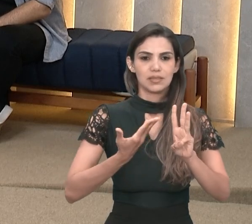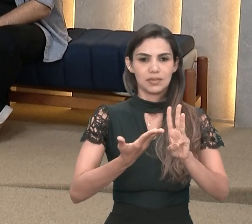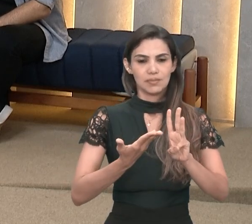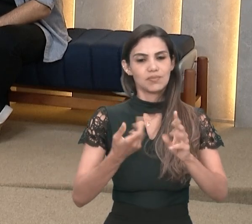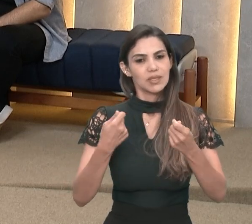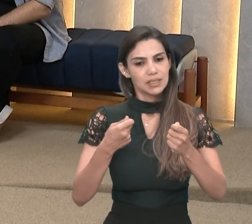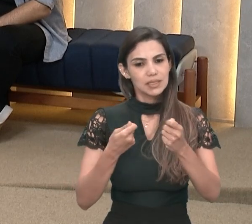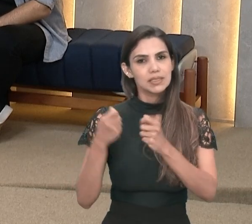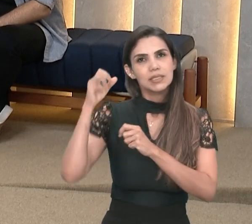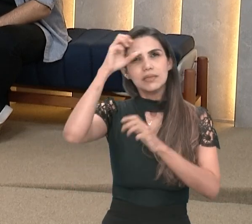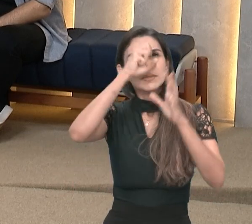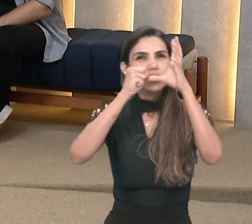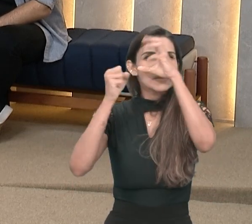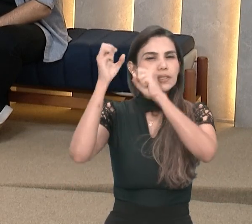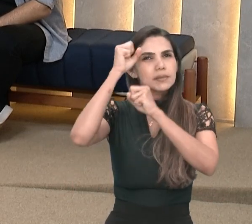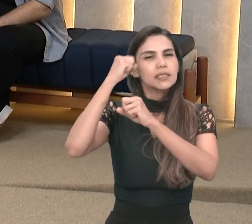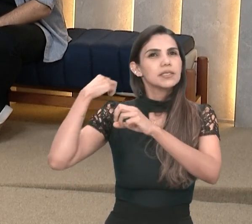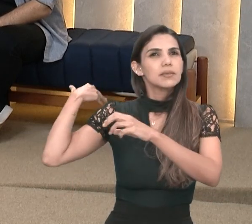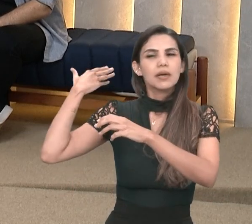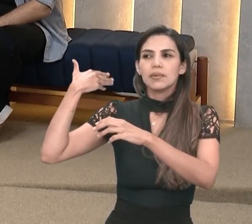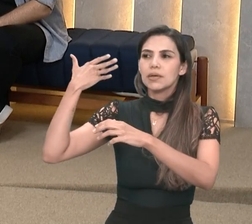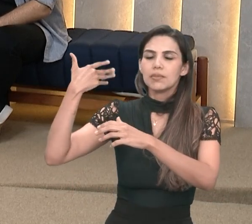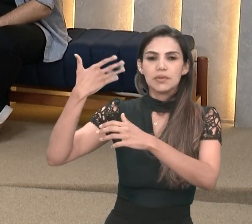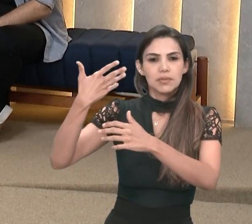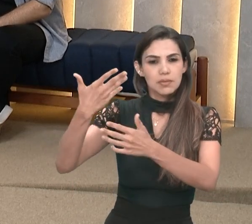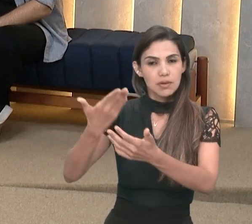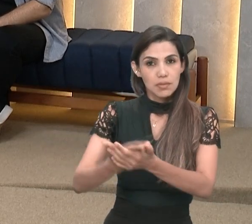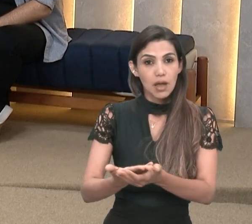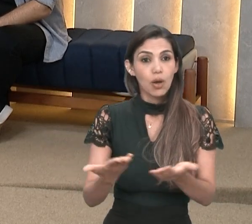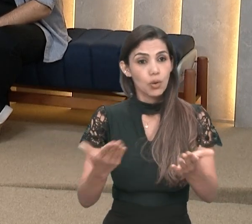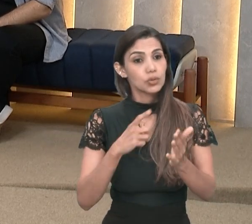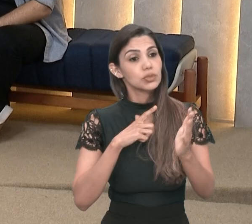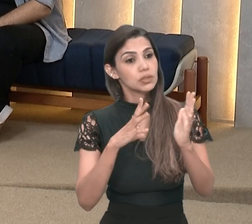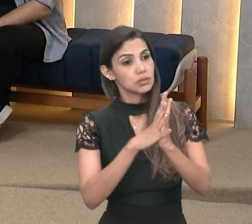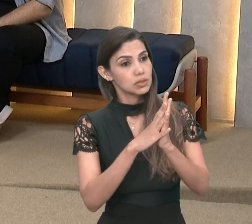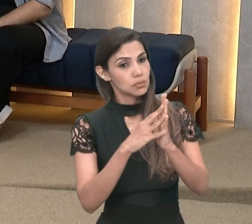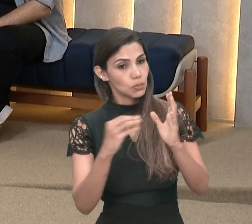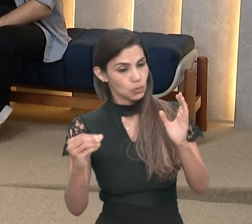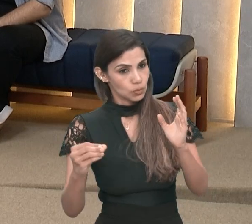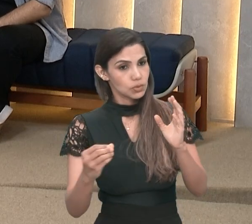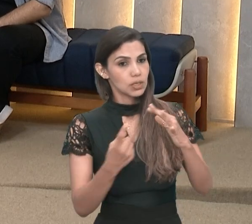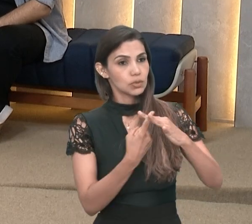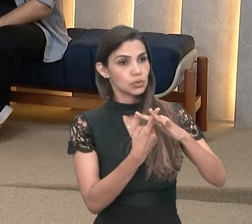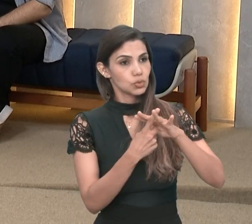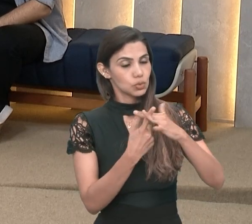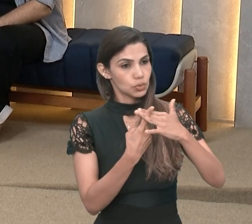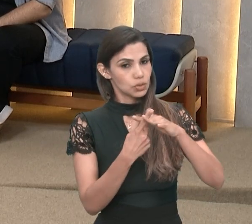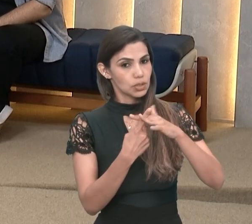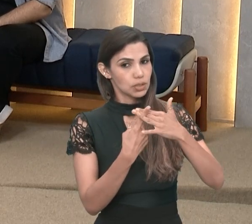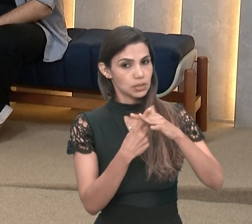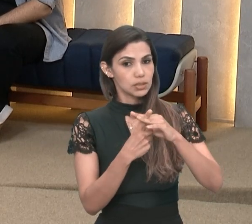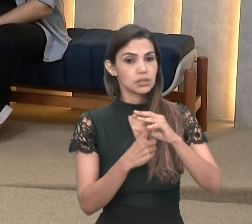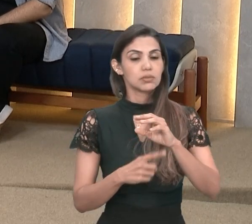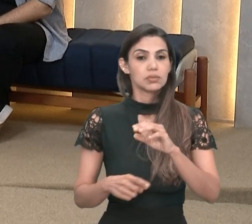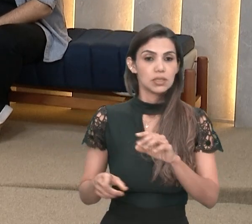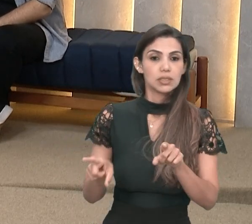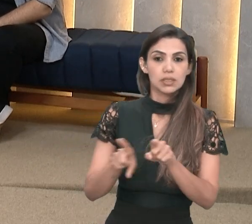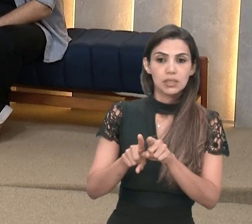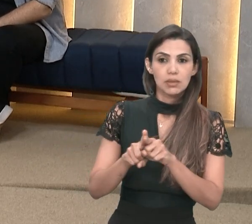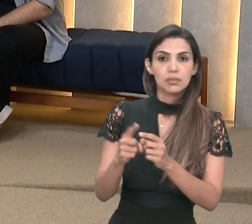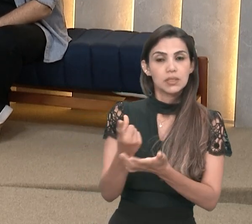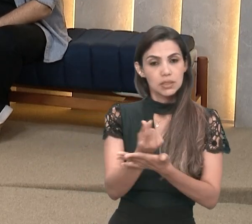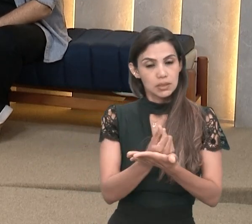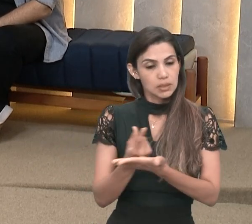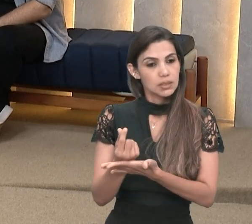vamos dizer, modelos capitalistas e também socialistas em alguns aspectos, impuseram sobre nós. Então, são esses conhecimentos ancestrais,